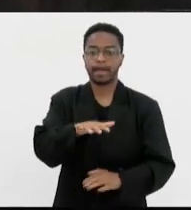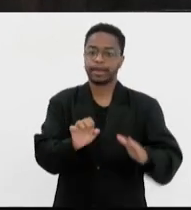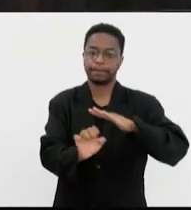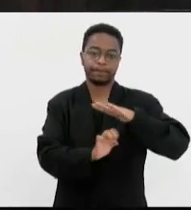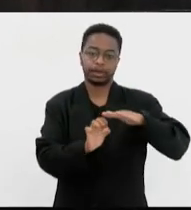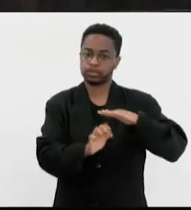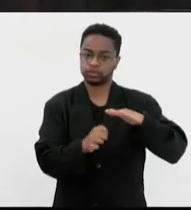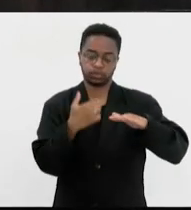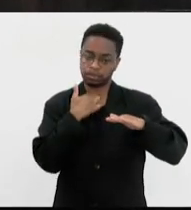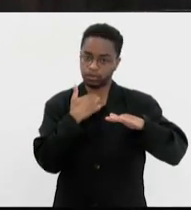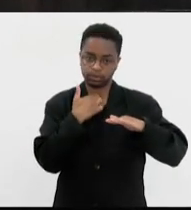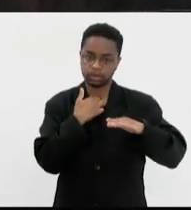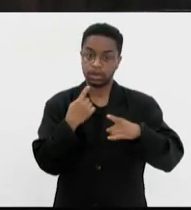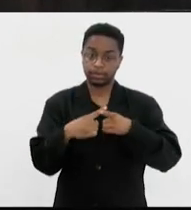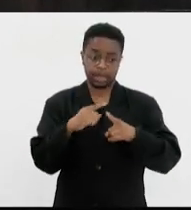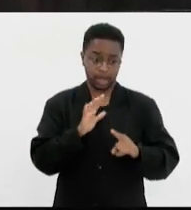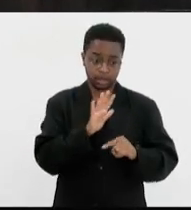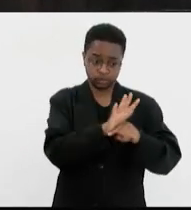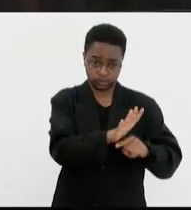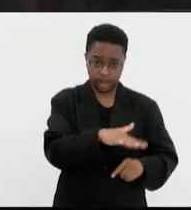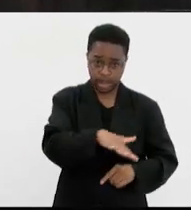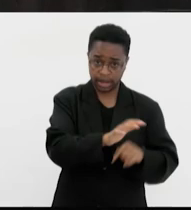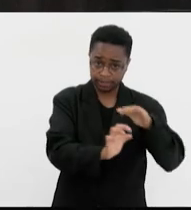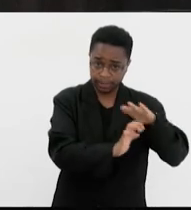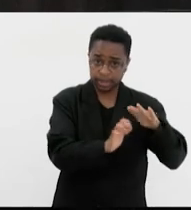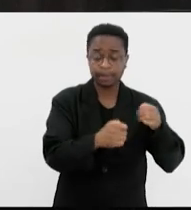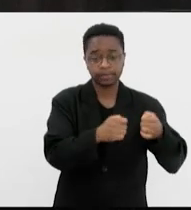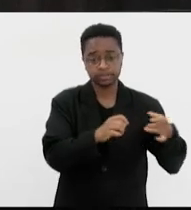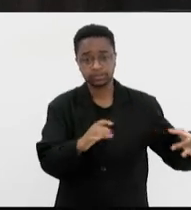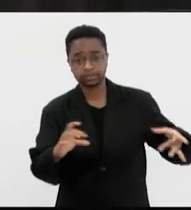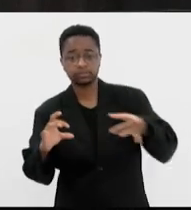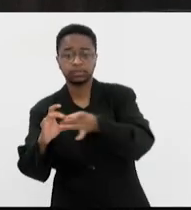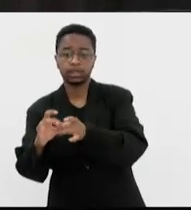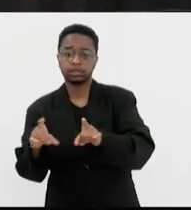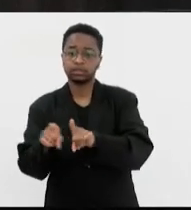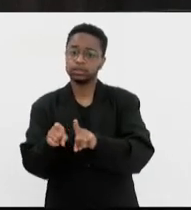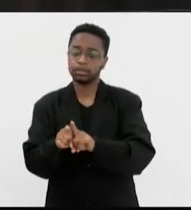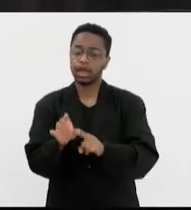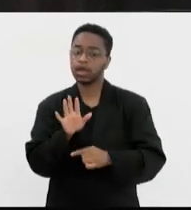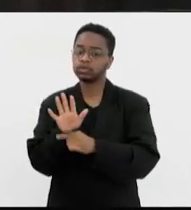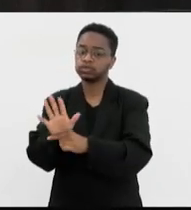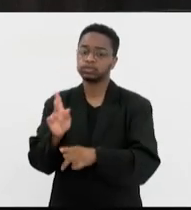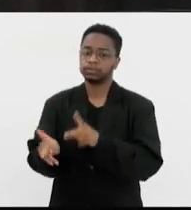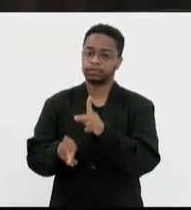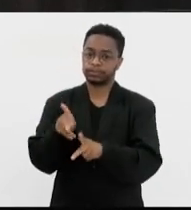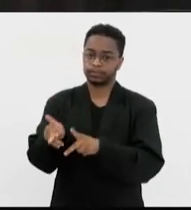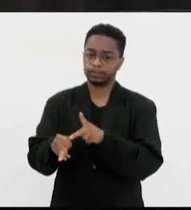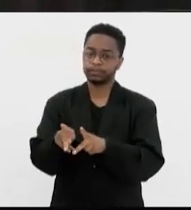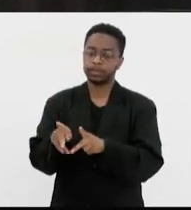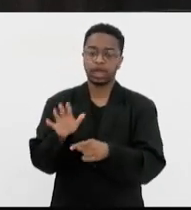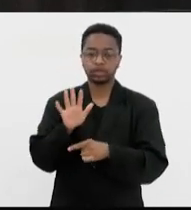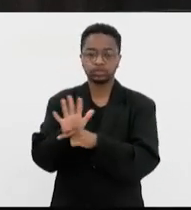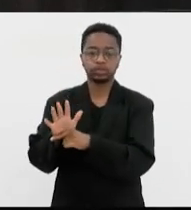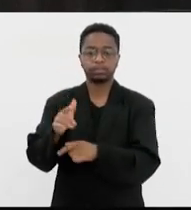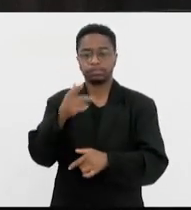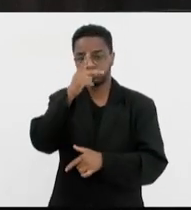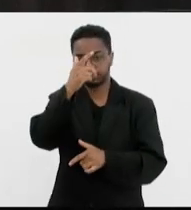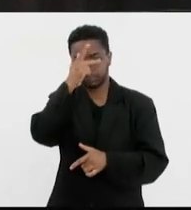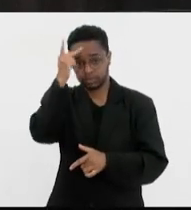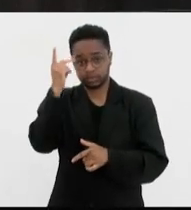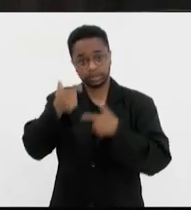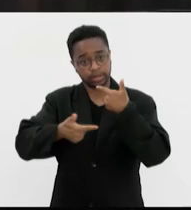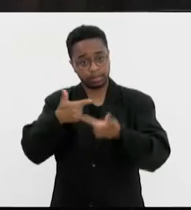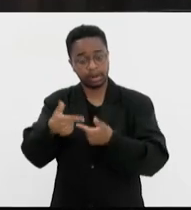O benefício para o setor empresarial tem que ser diretamente atrelado ao benefício na ponta, para o trabalhador, para o jovem desse